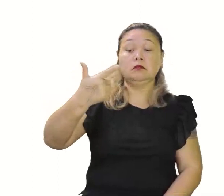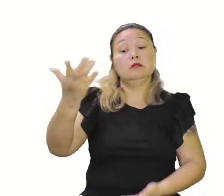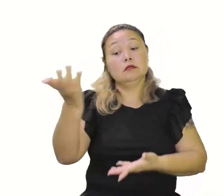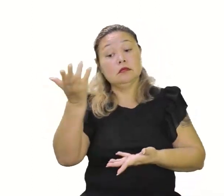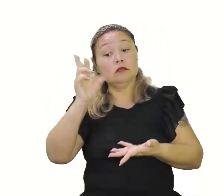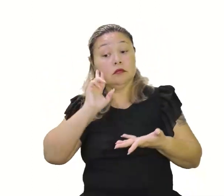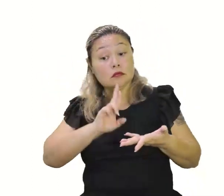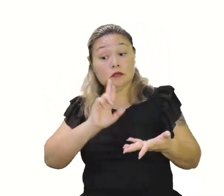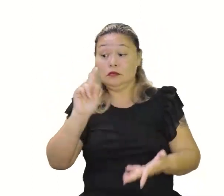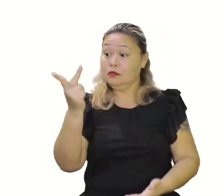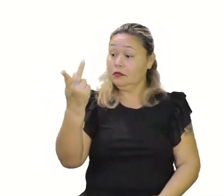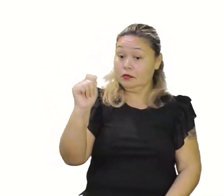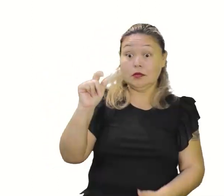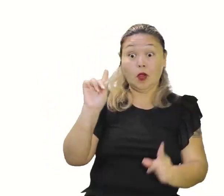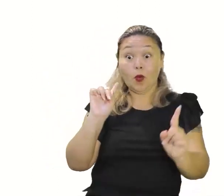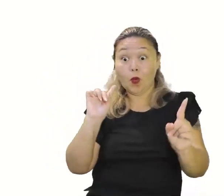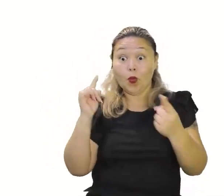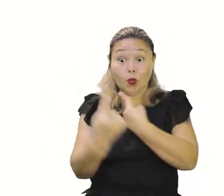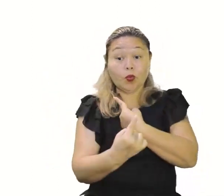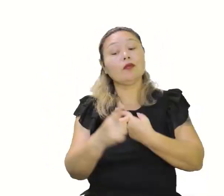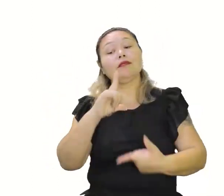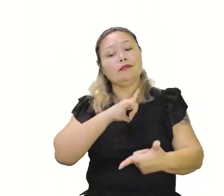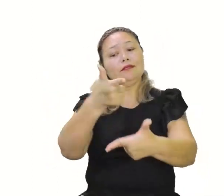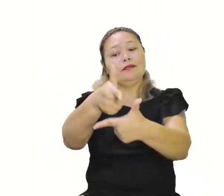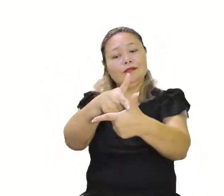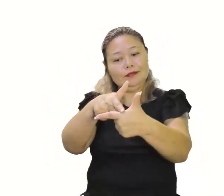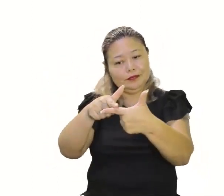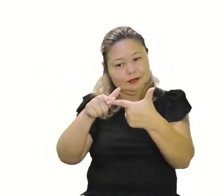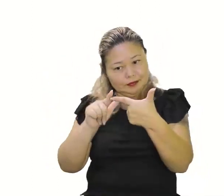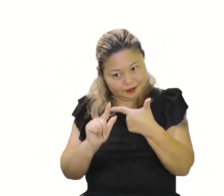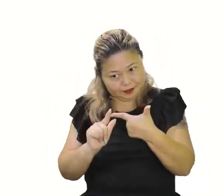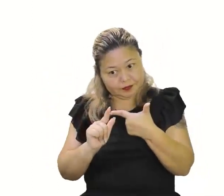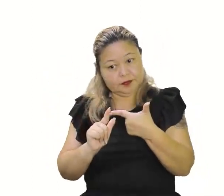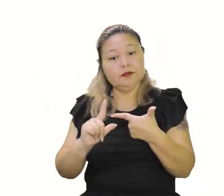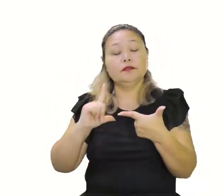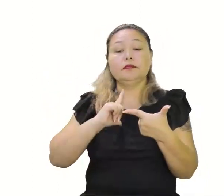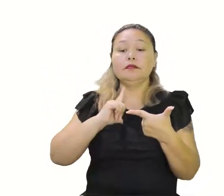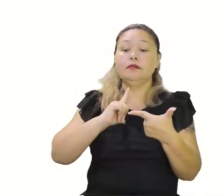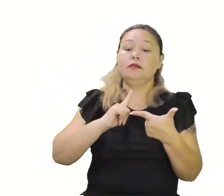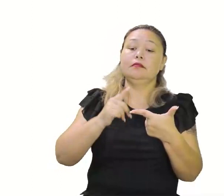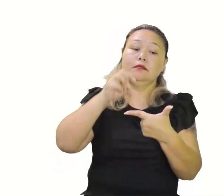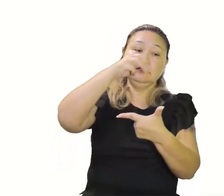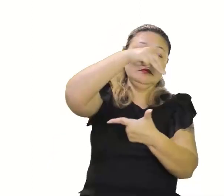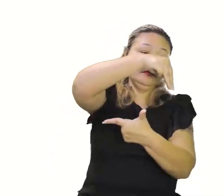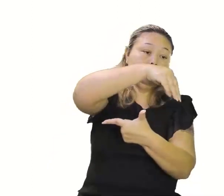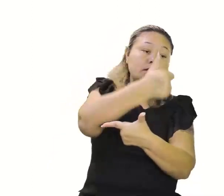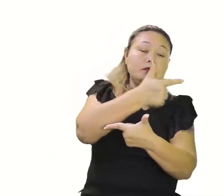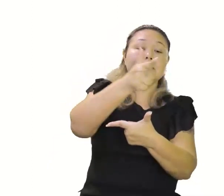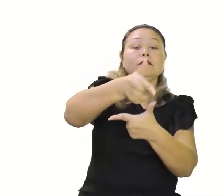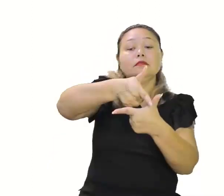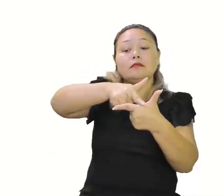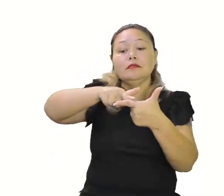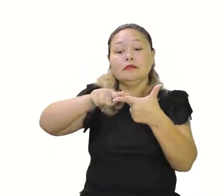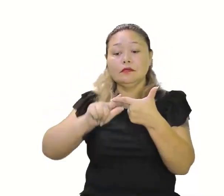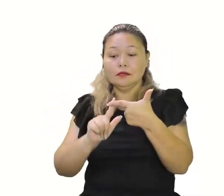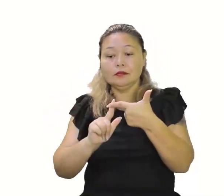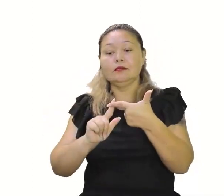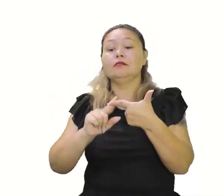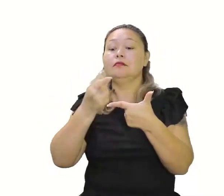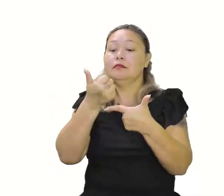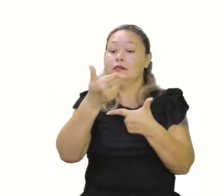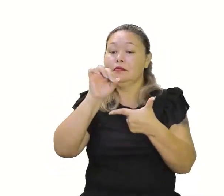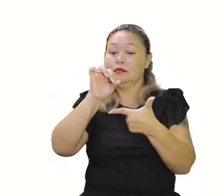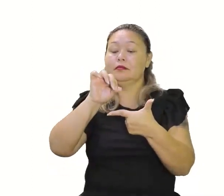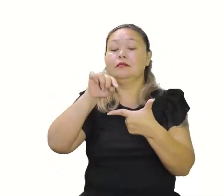em hectares, aí eu tenho que dividir. De metros quadrados para hectares, divide por 10 mil. Anota e